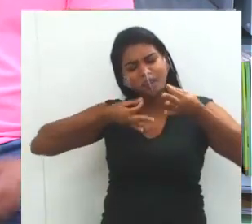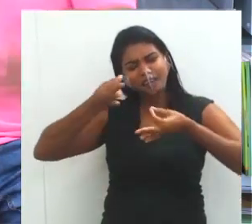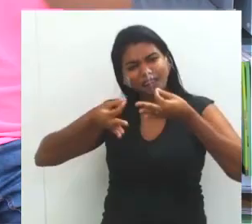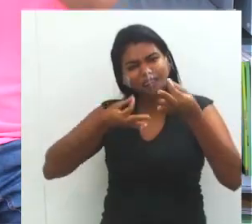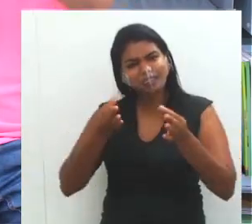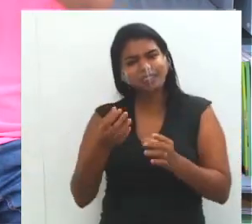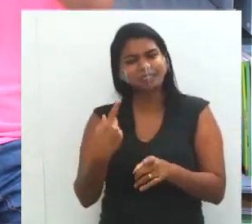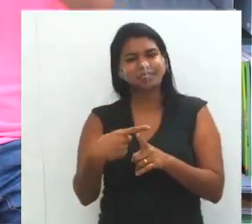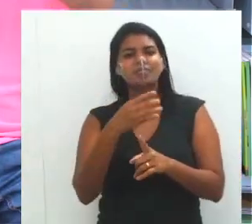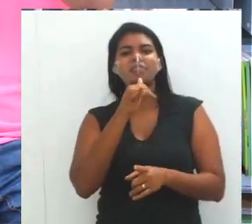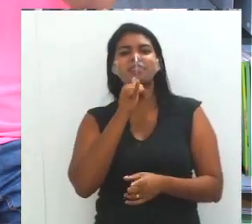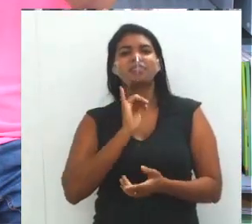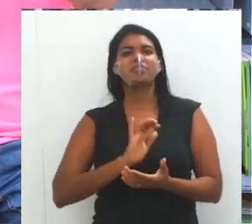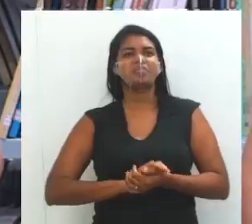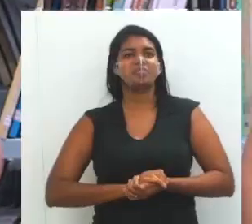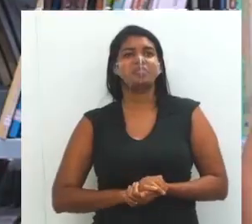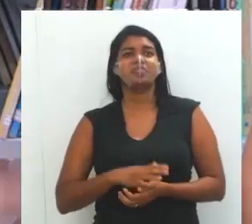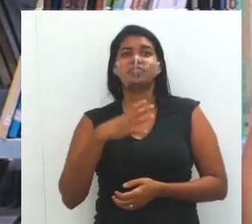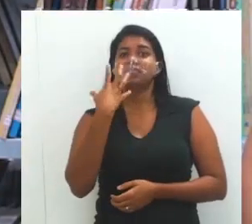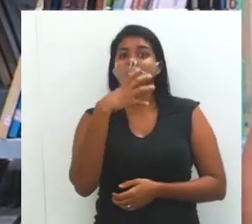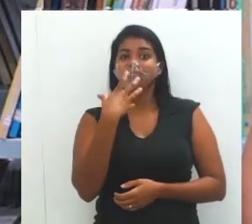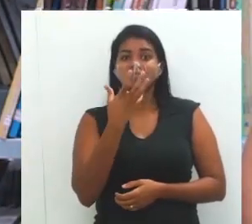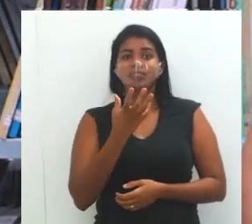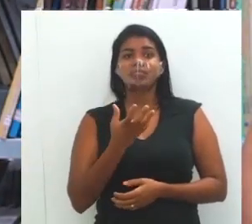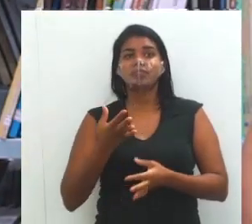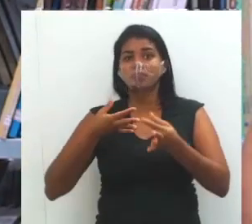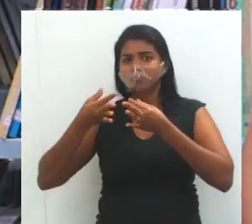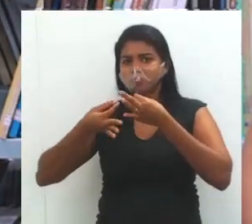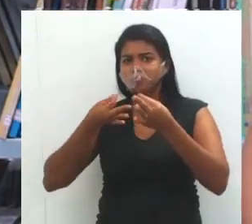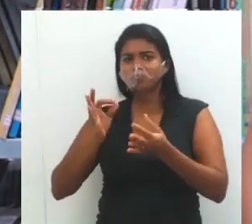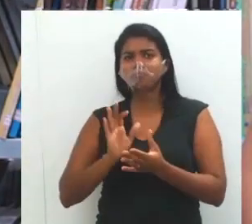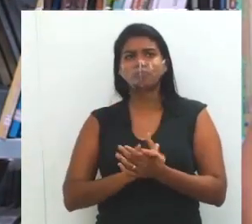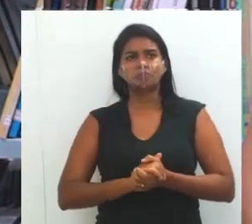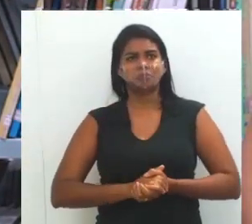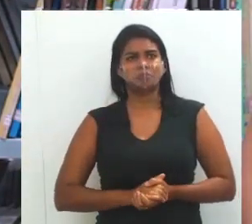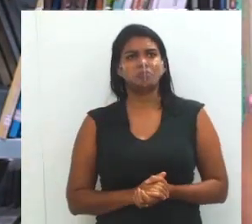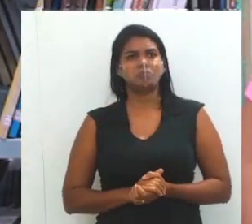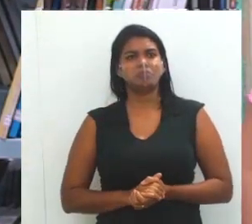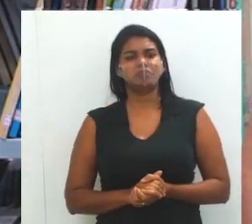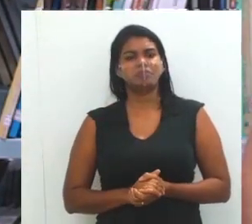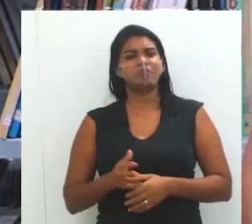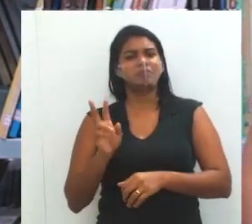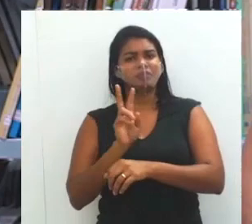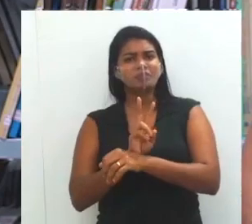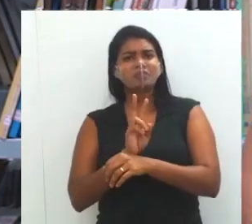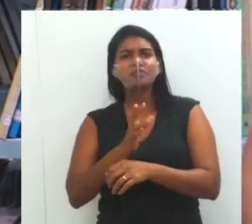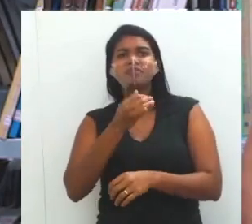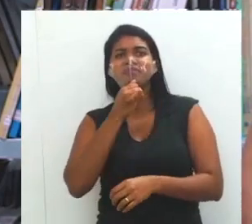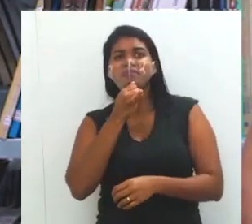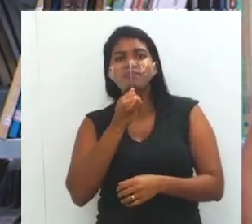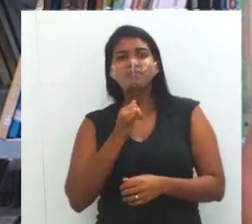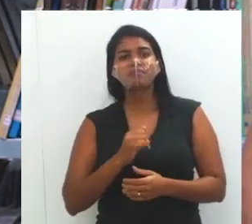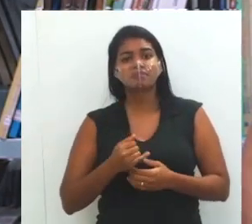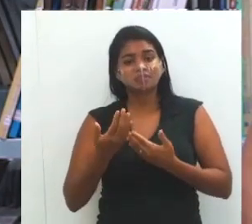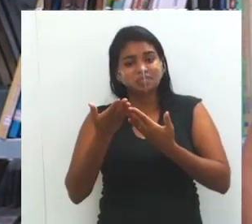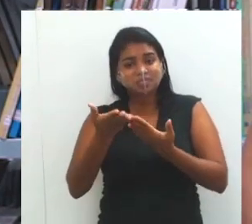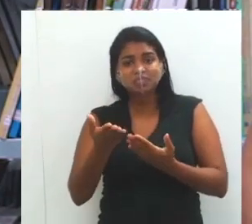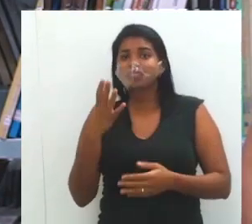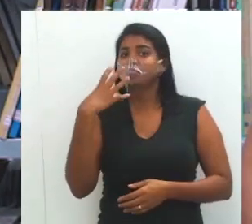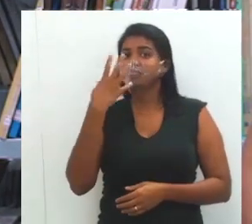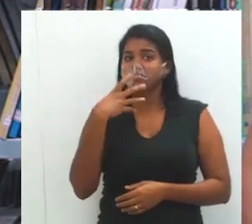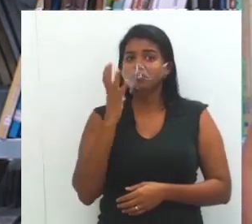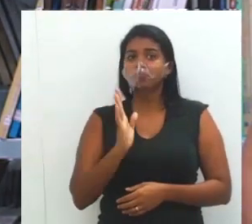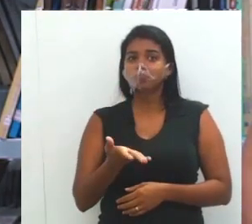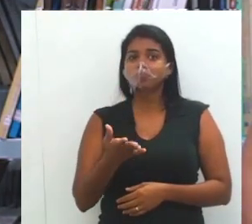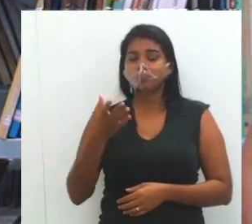crítica, porque ele cantava com aquela indumentária, e ele preserva aquilo, e ele leva essa